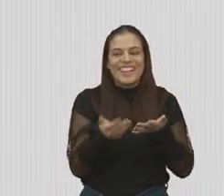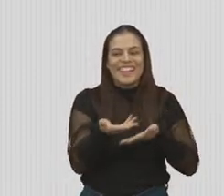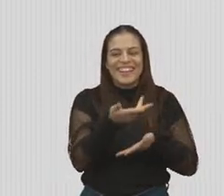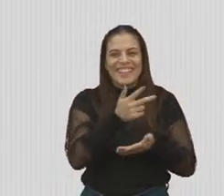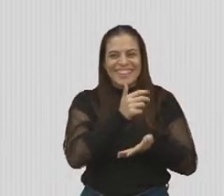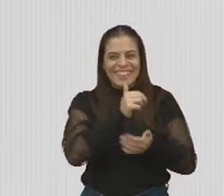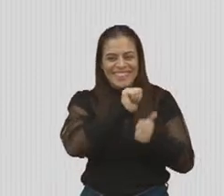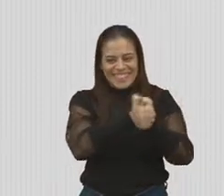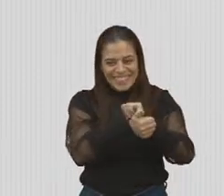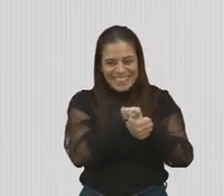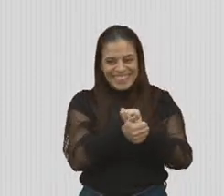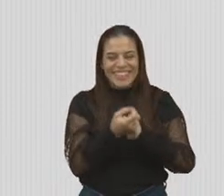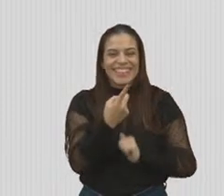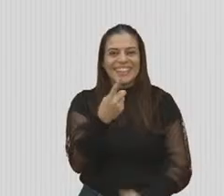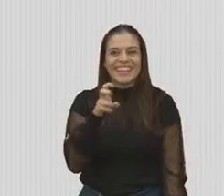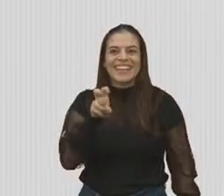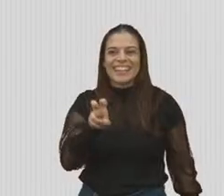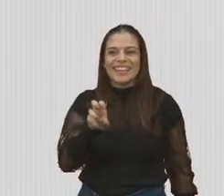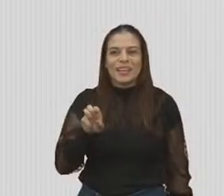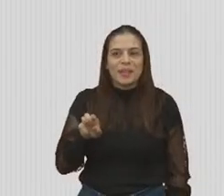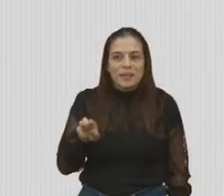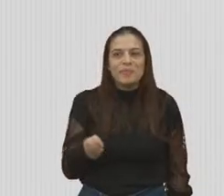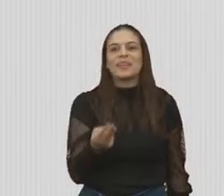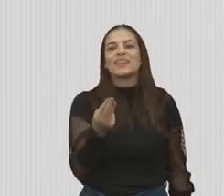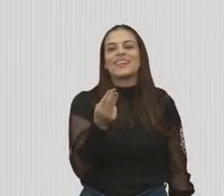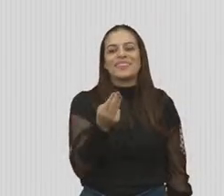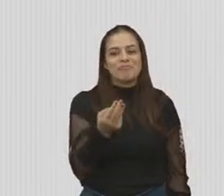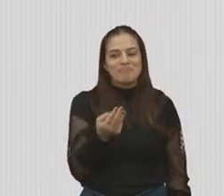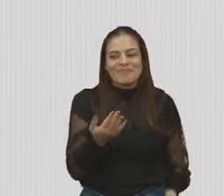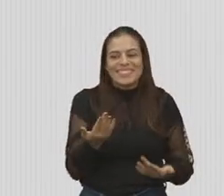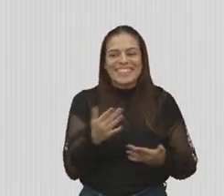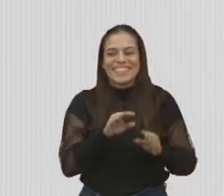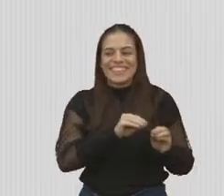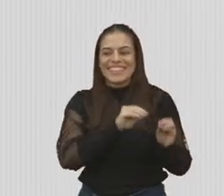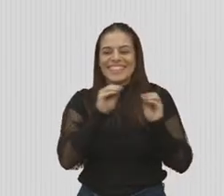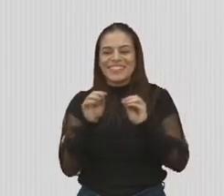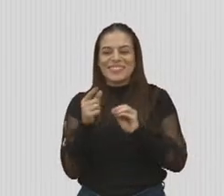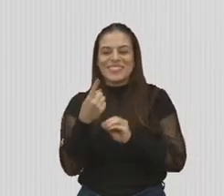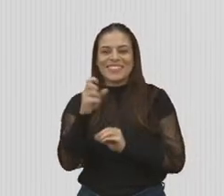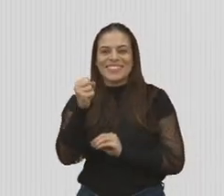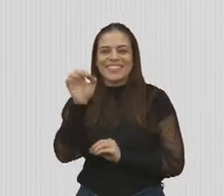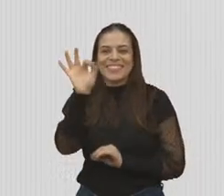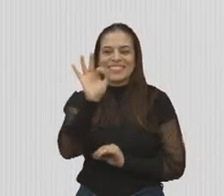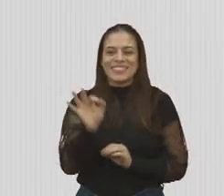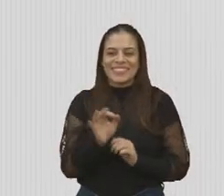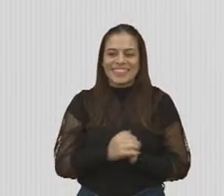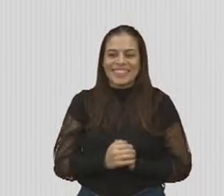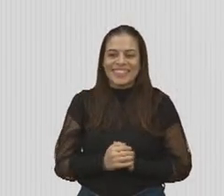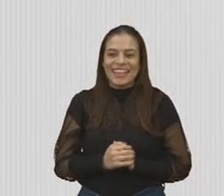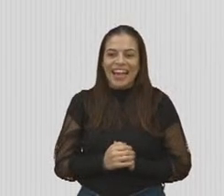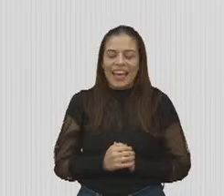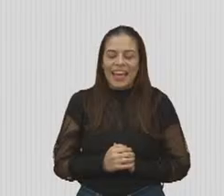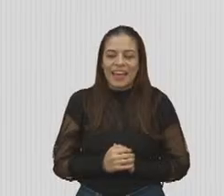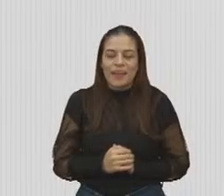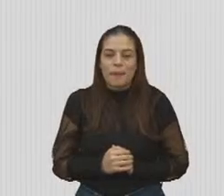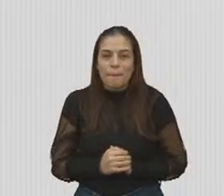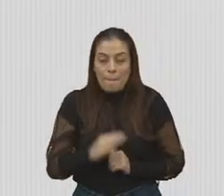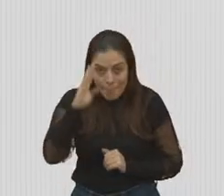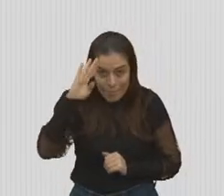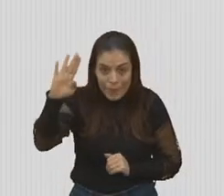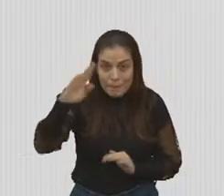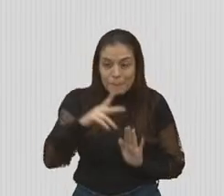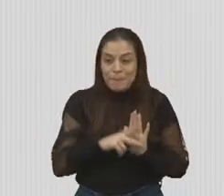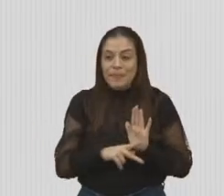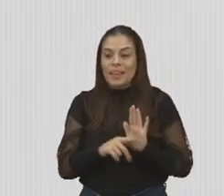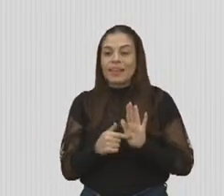15 milhões e para 2026 nós alocamos 18 milhões. As principais ações reforma